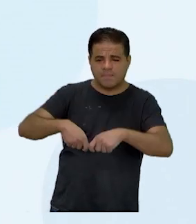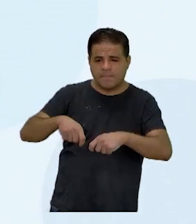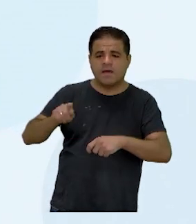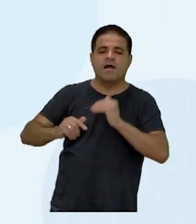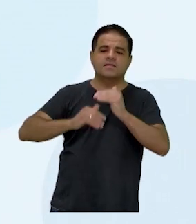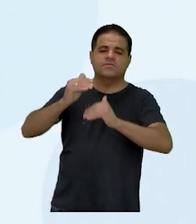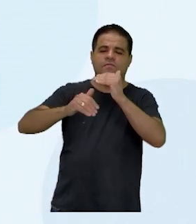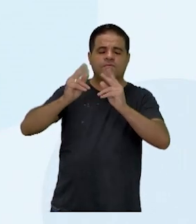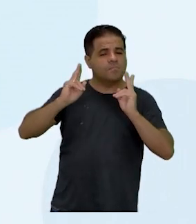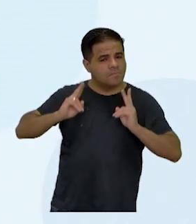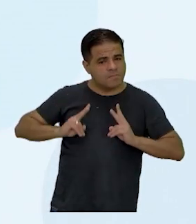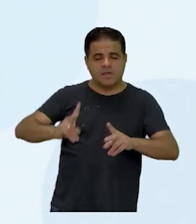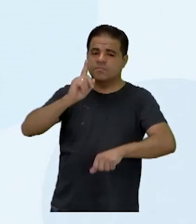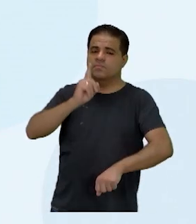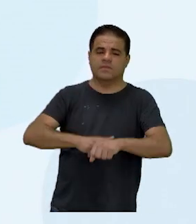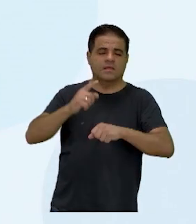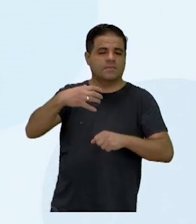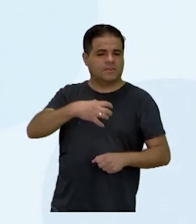vivenciar